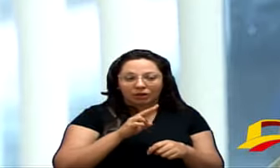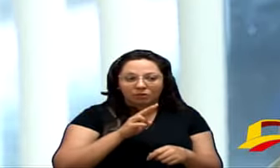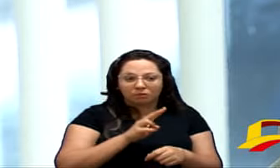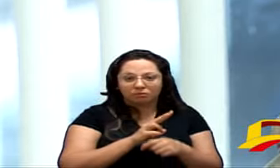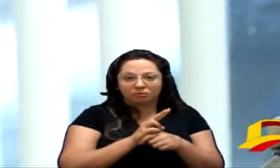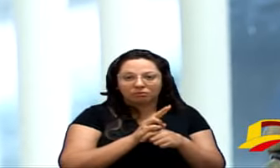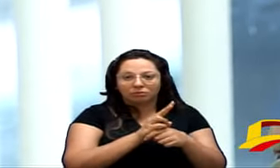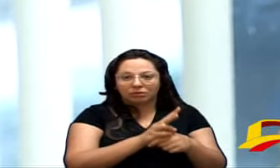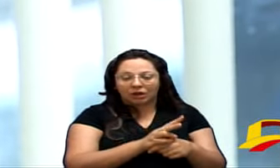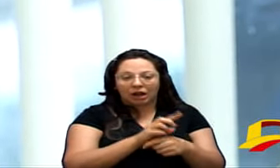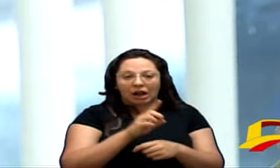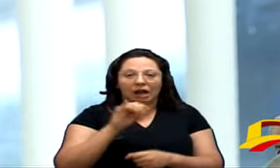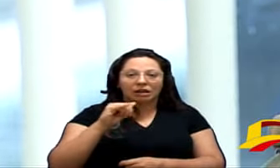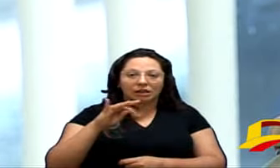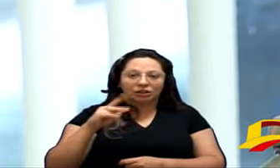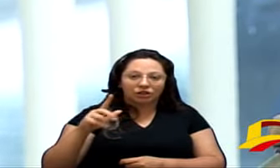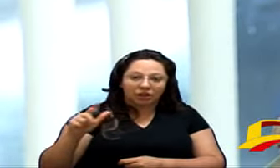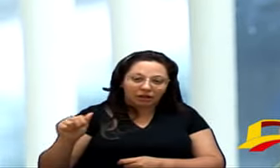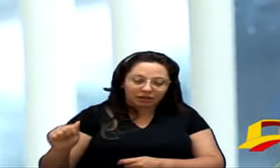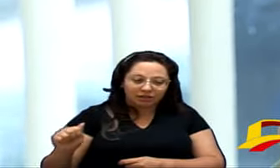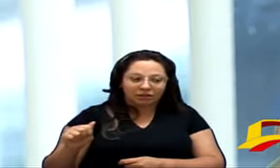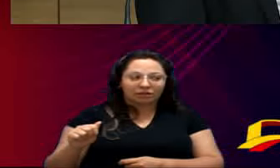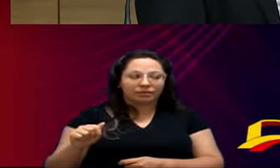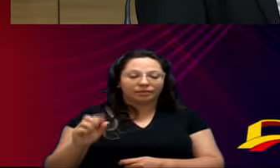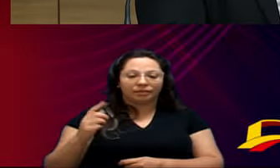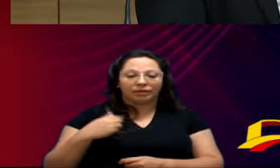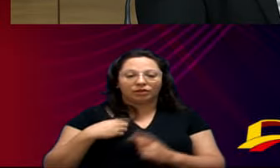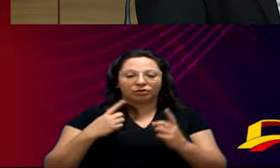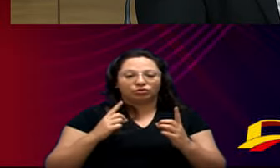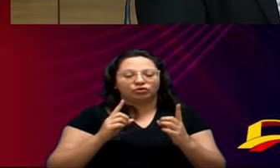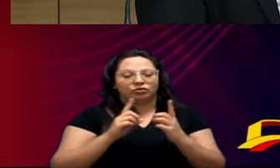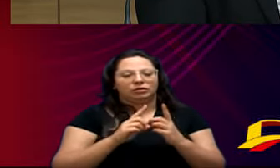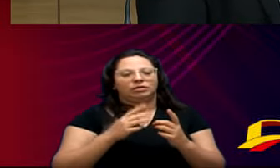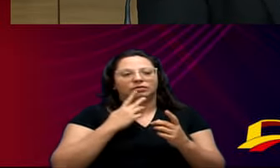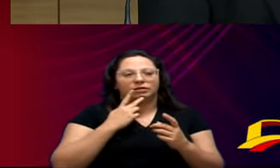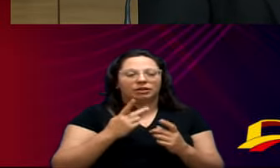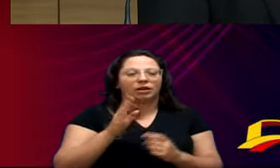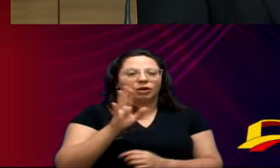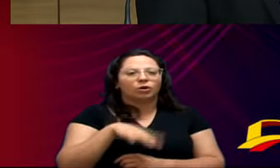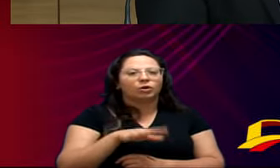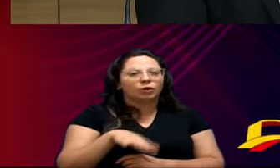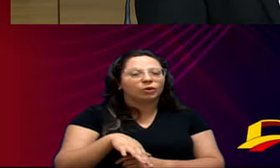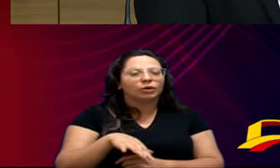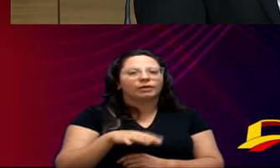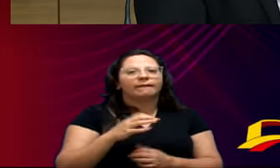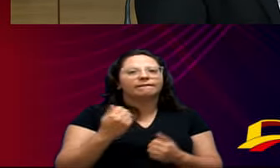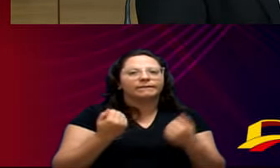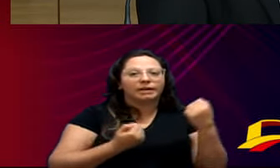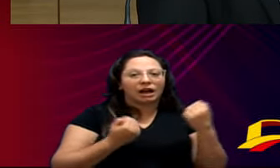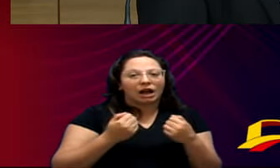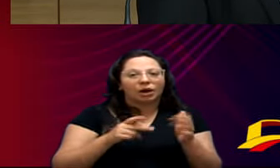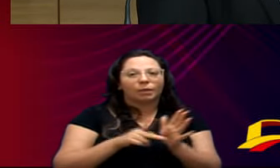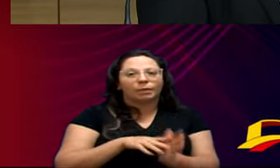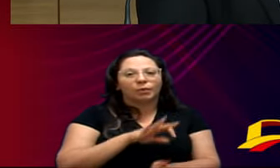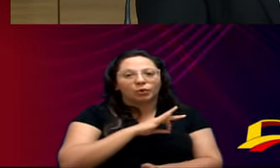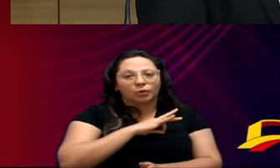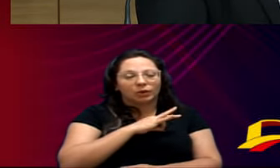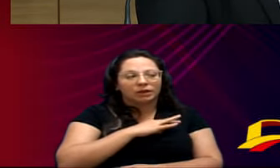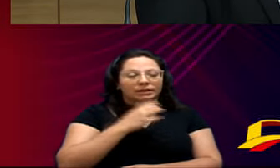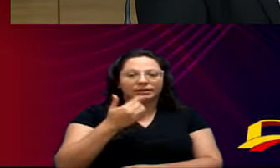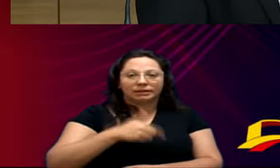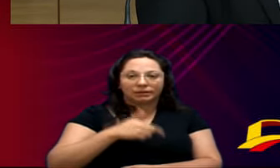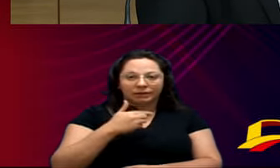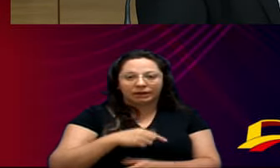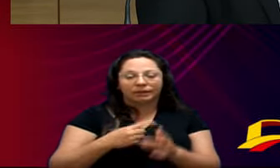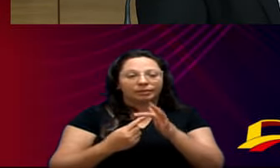da gente explicar isso pra população de eu chegar na associação ele falar assim ó não tem viatura para poder passar nas